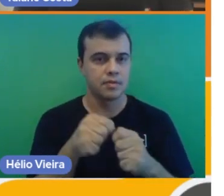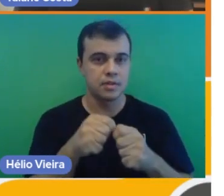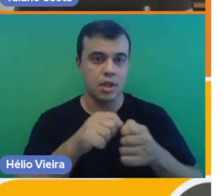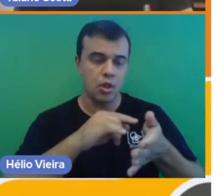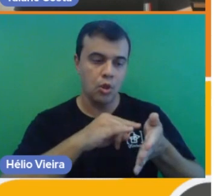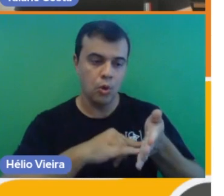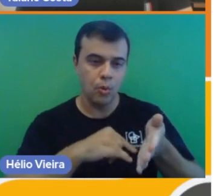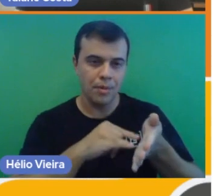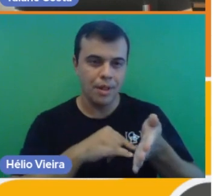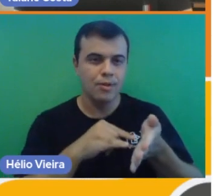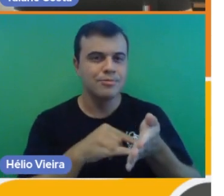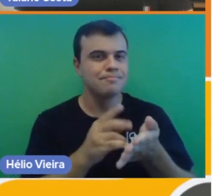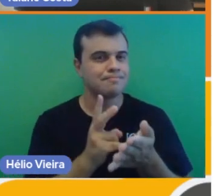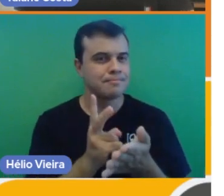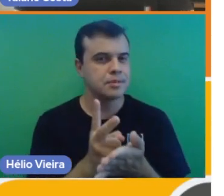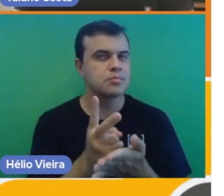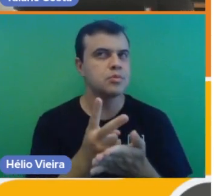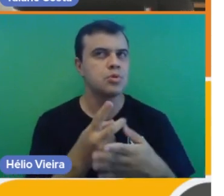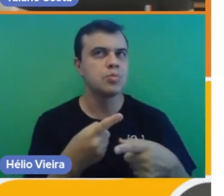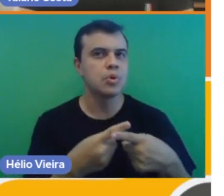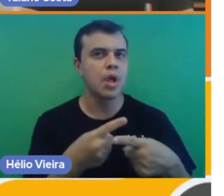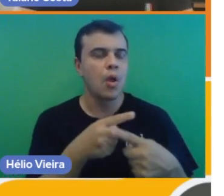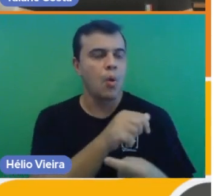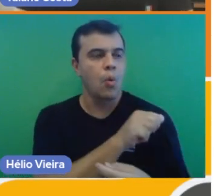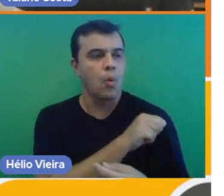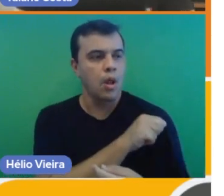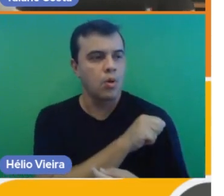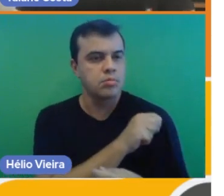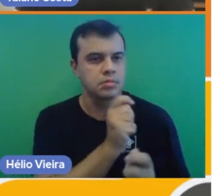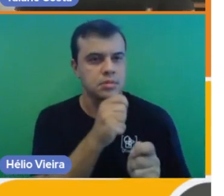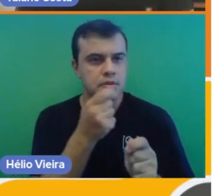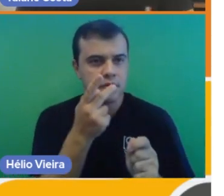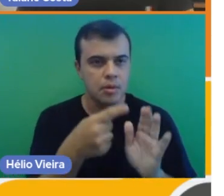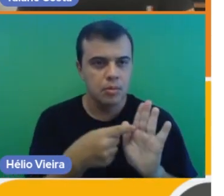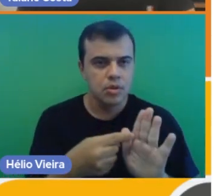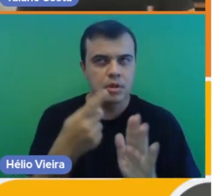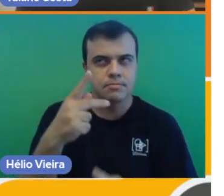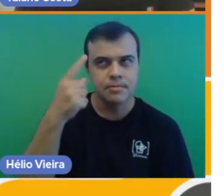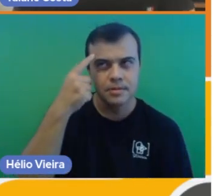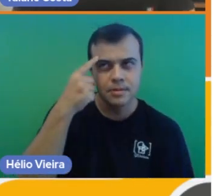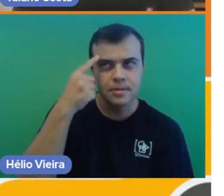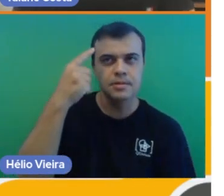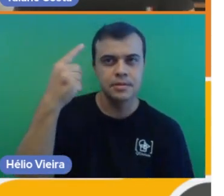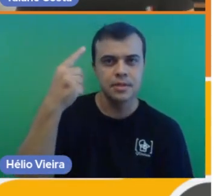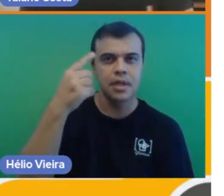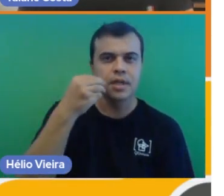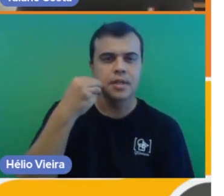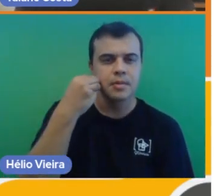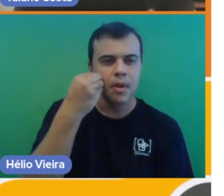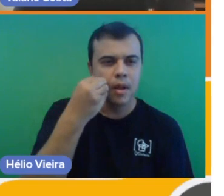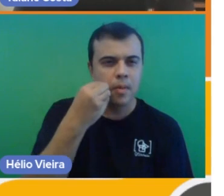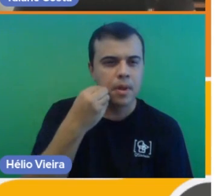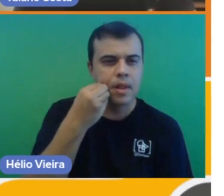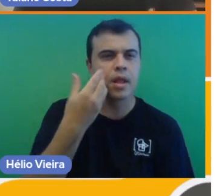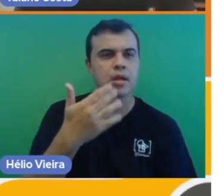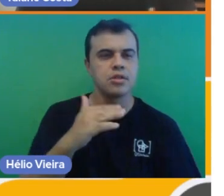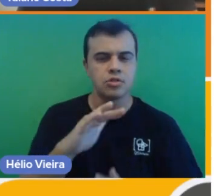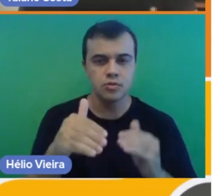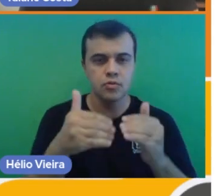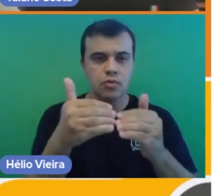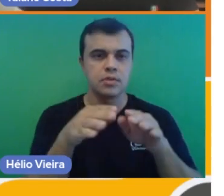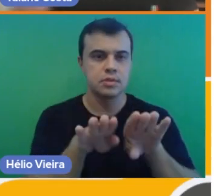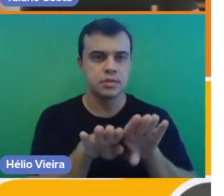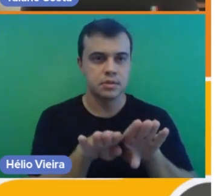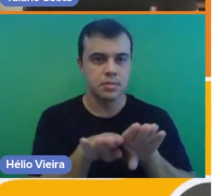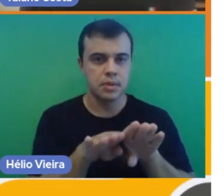documento para que o aluno possa expressar suas ideias, experimentar, desenvolver.